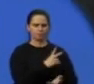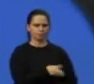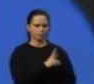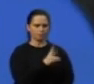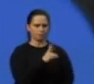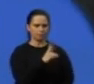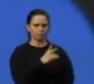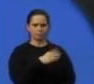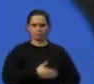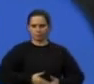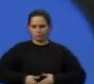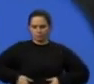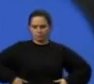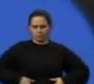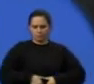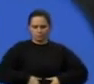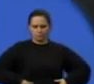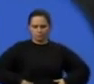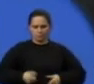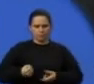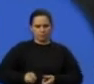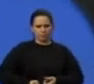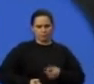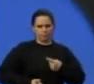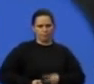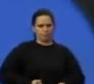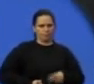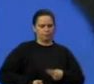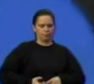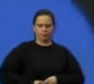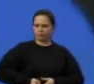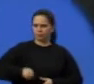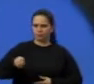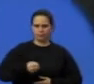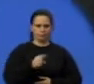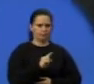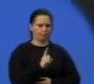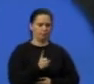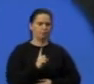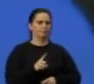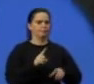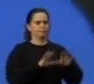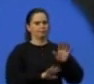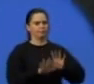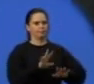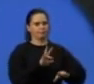traumatismo abdominal. Importante ressaltar que o cuidado